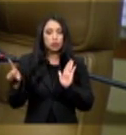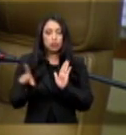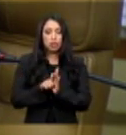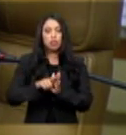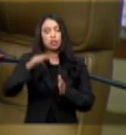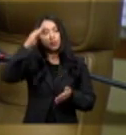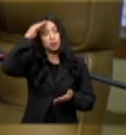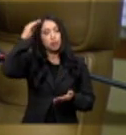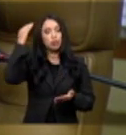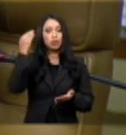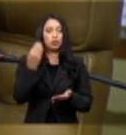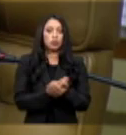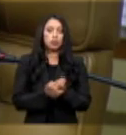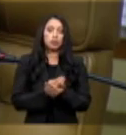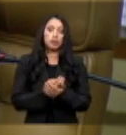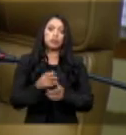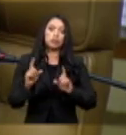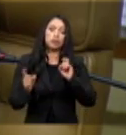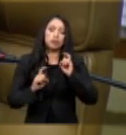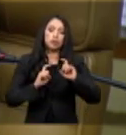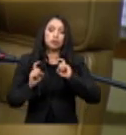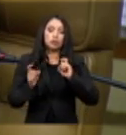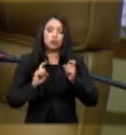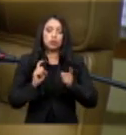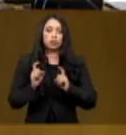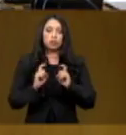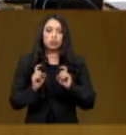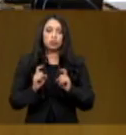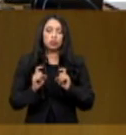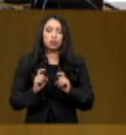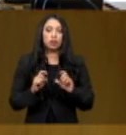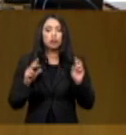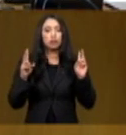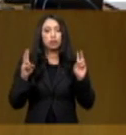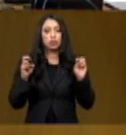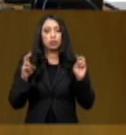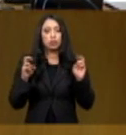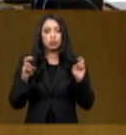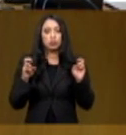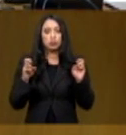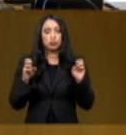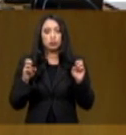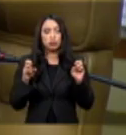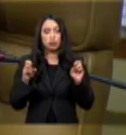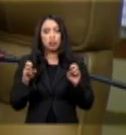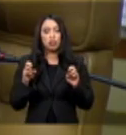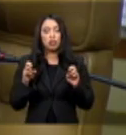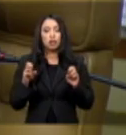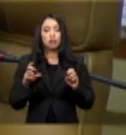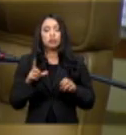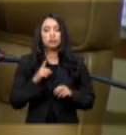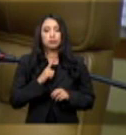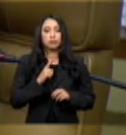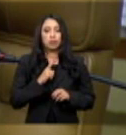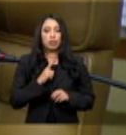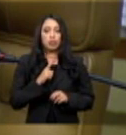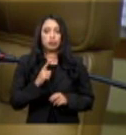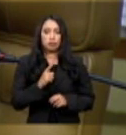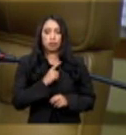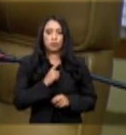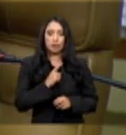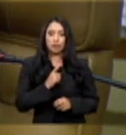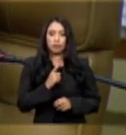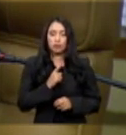cumpridas administrativamente nos termos postos nos dispositivos aqui que se questiona, não é feita